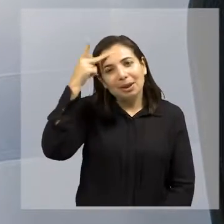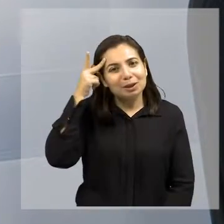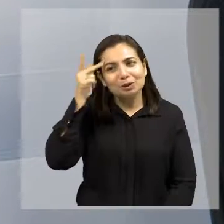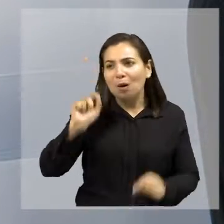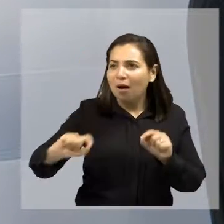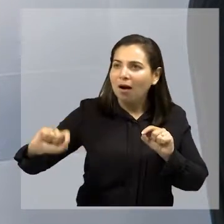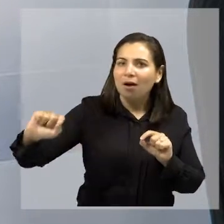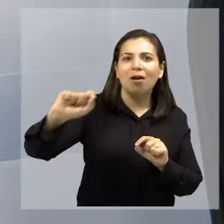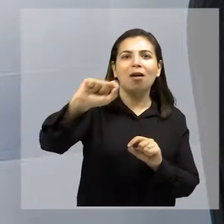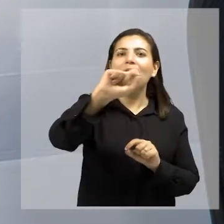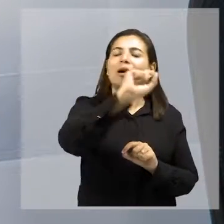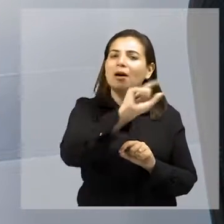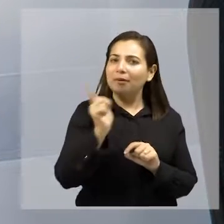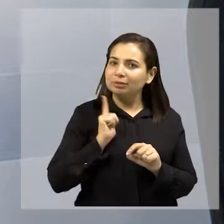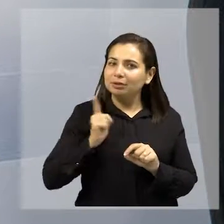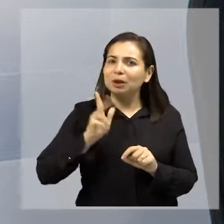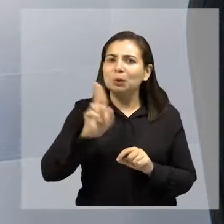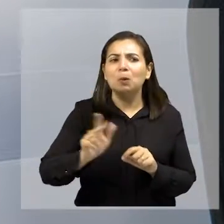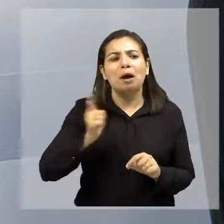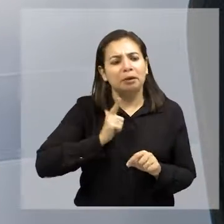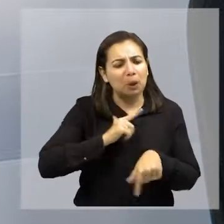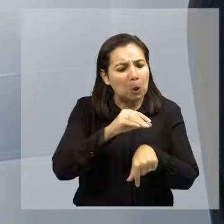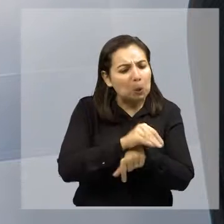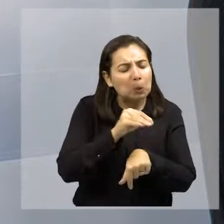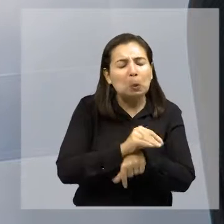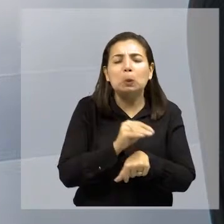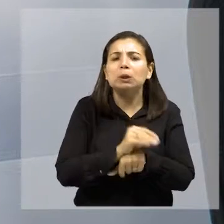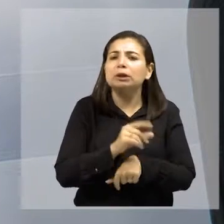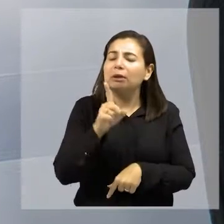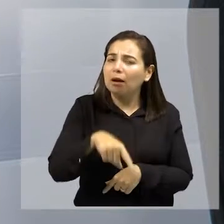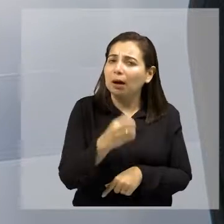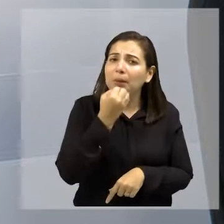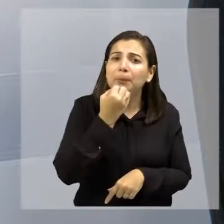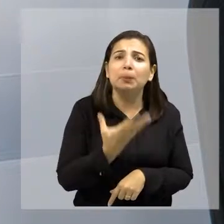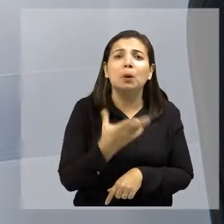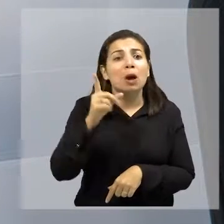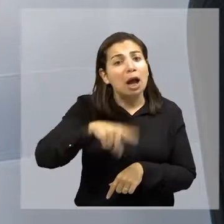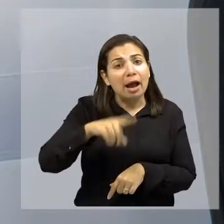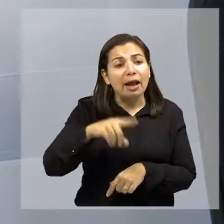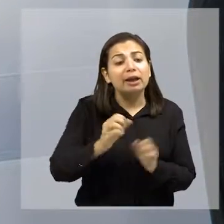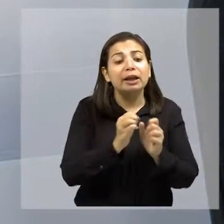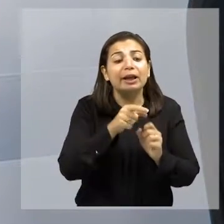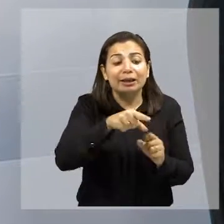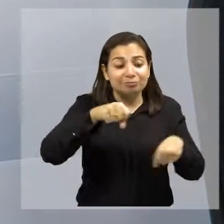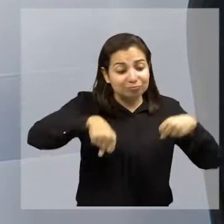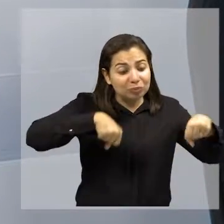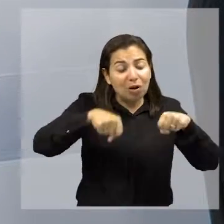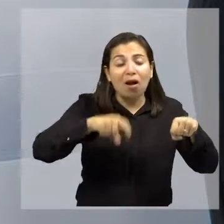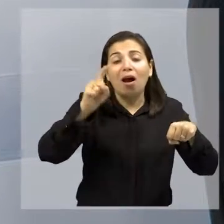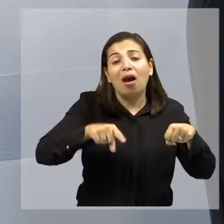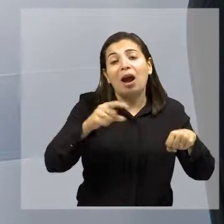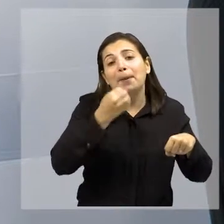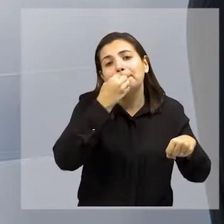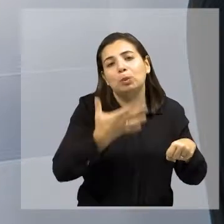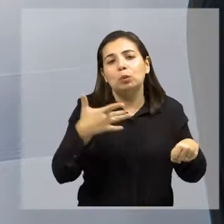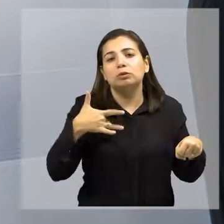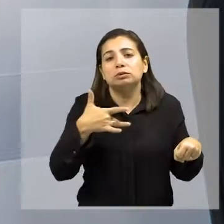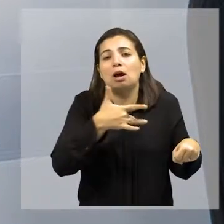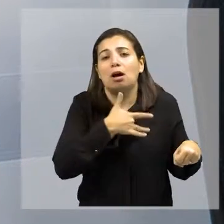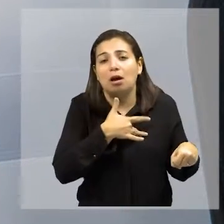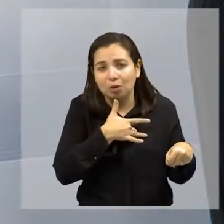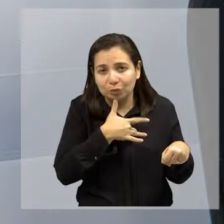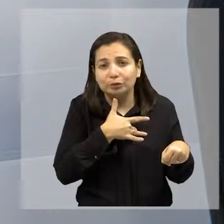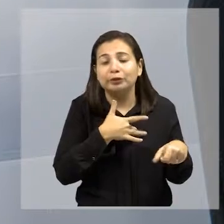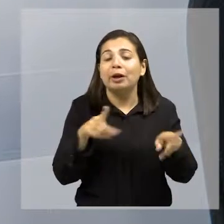cada estação de bicicleta compartilhada. É um meio de transporte sustentável, é uma alternativa saudável,